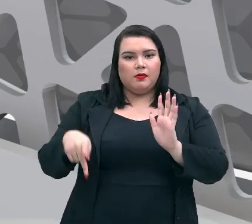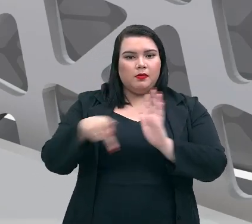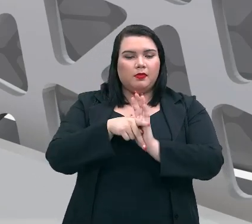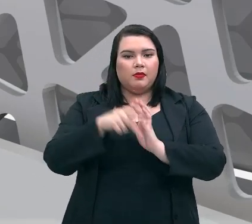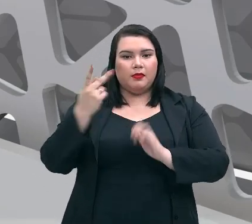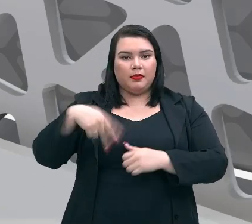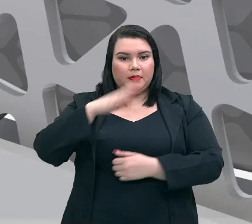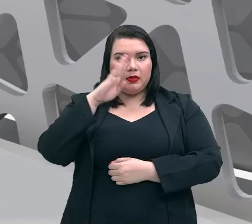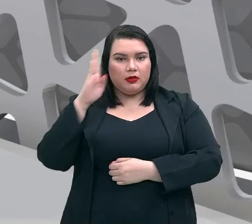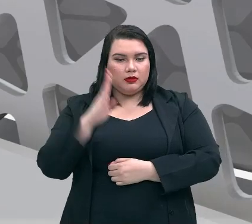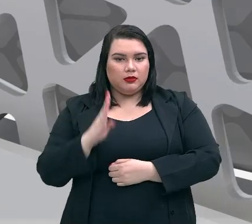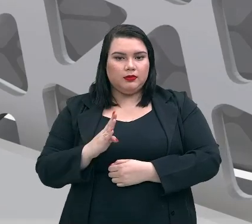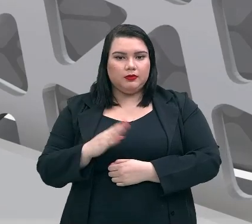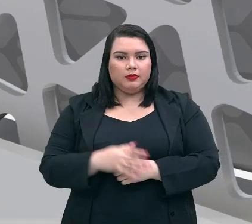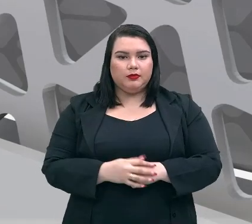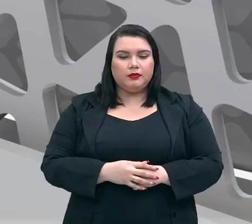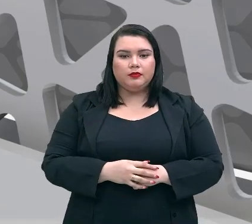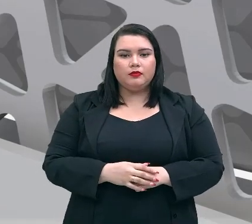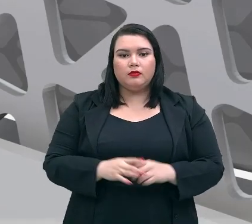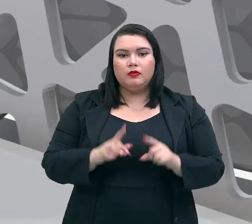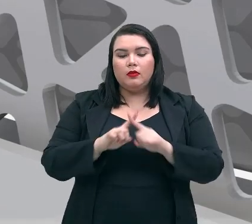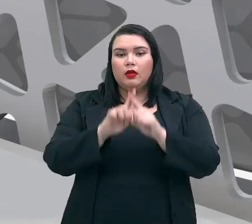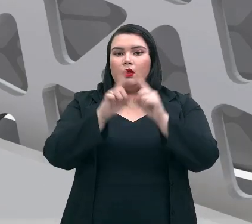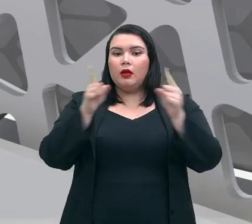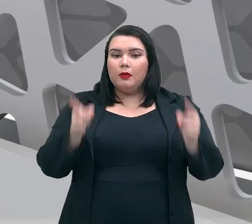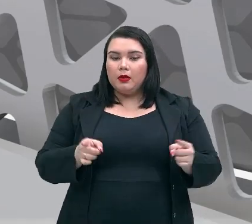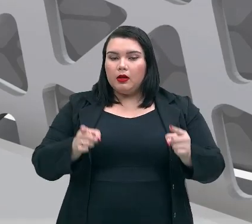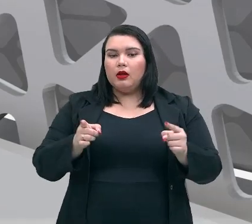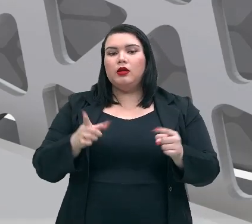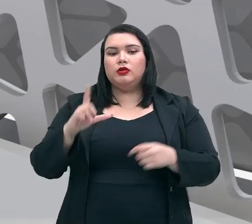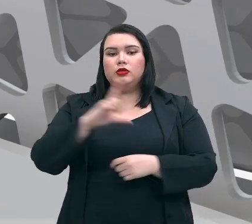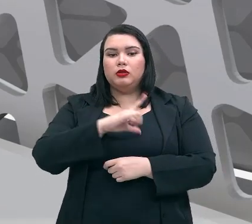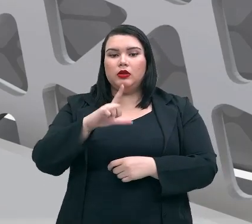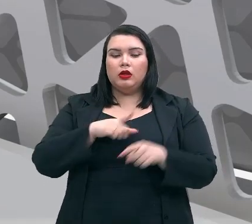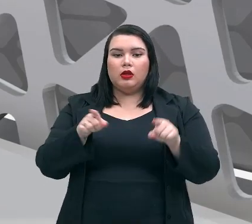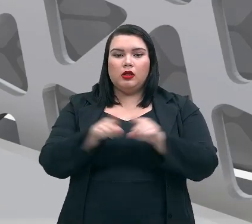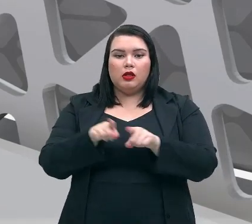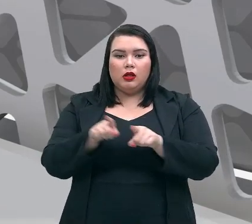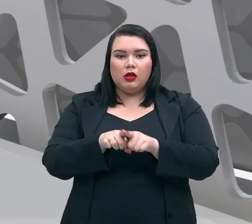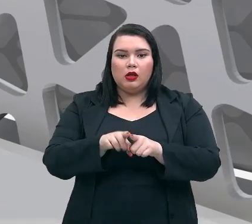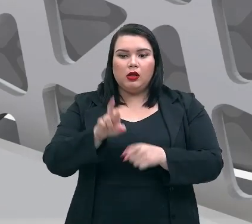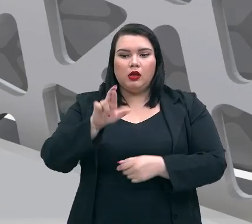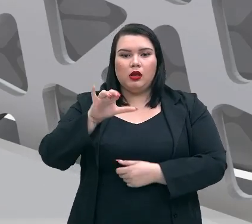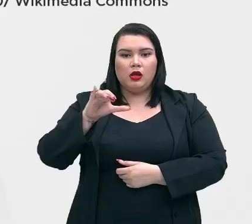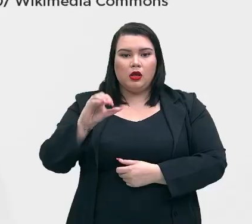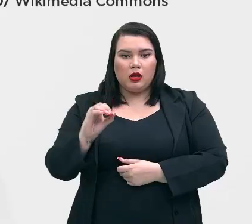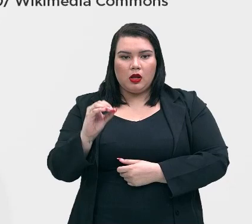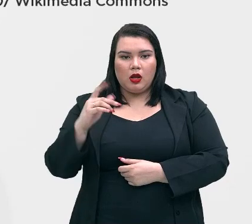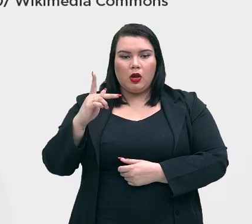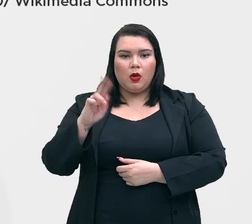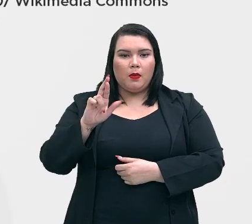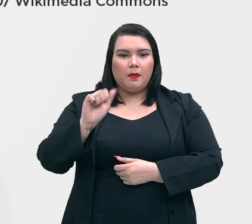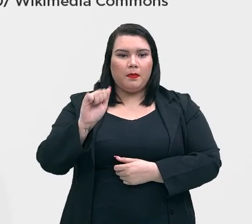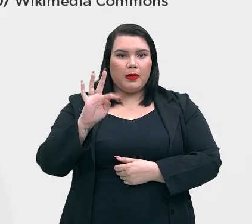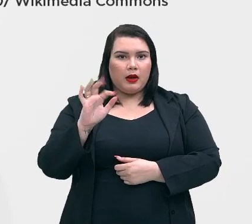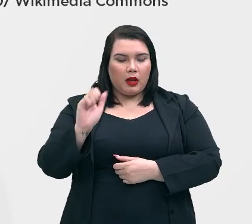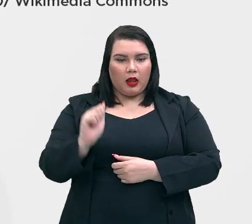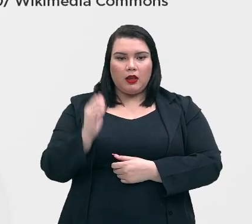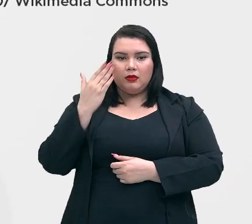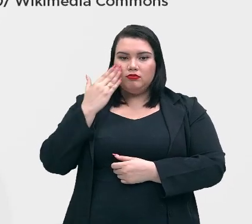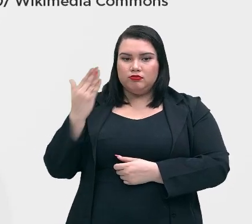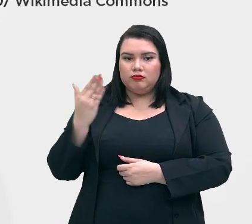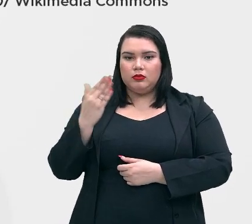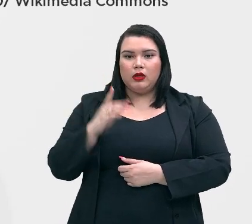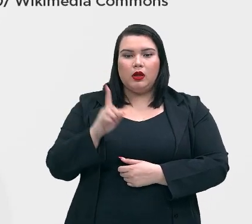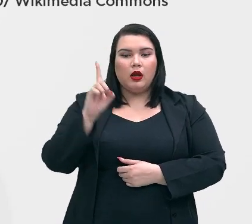totalmente brasileira. Mas também teremos aí a bacia do Rio da Prata ou Platina, como também é conhecida,